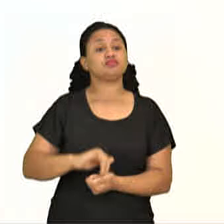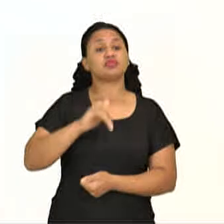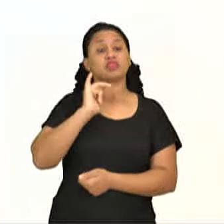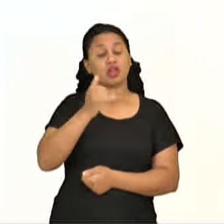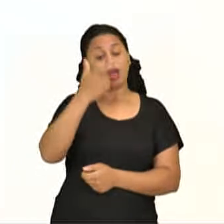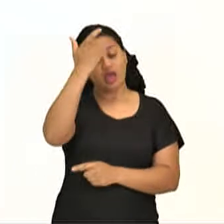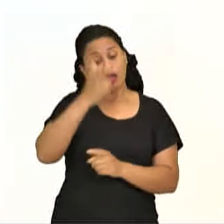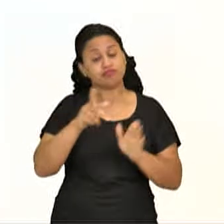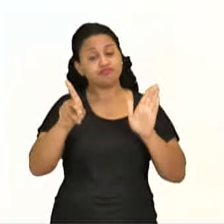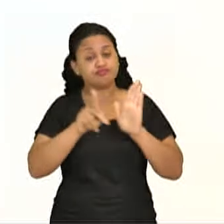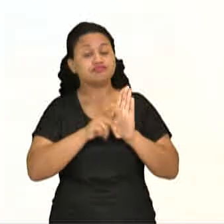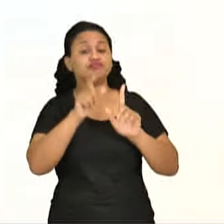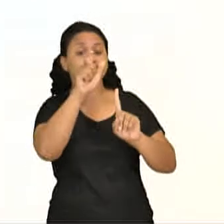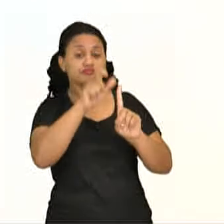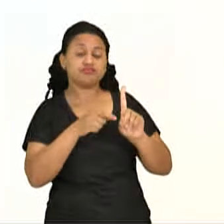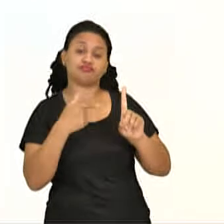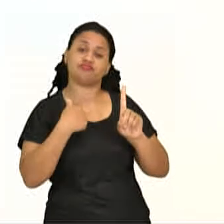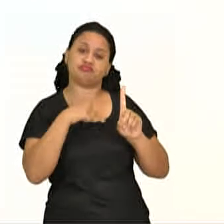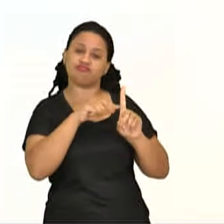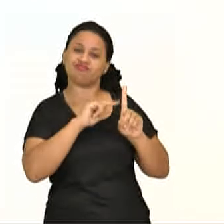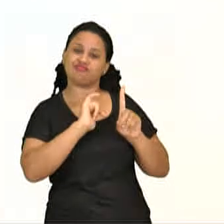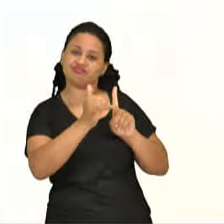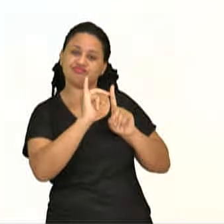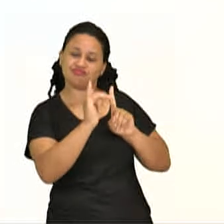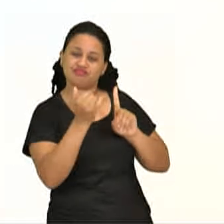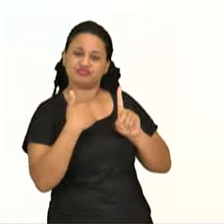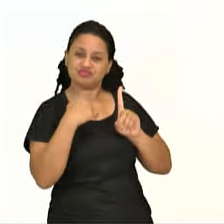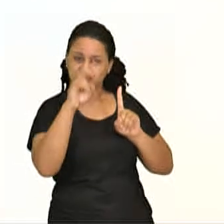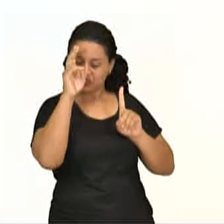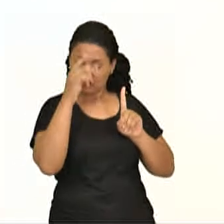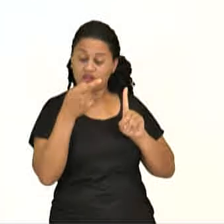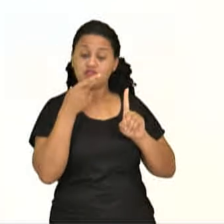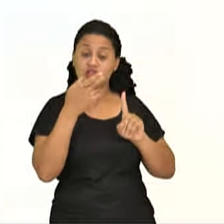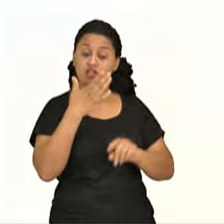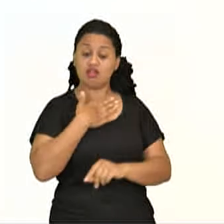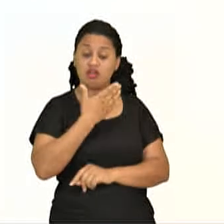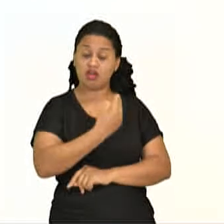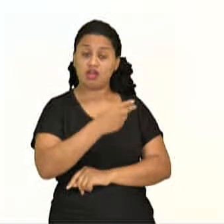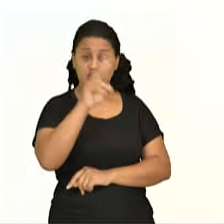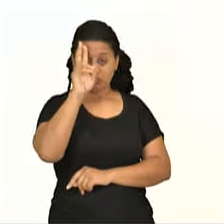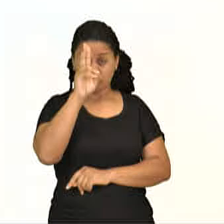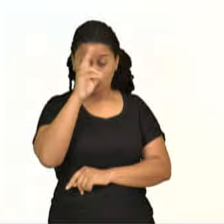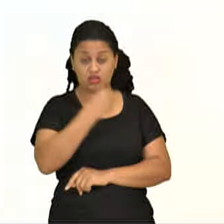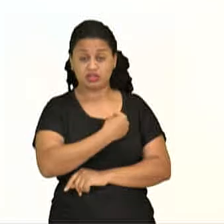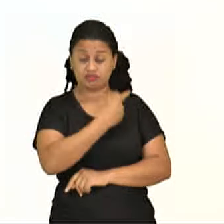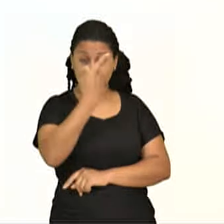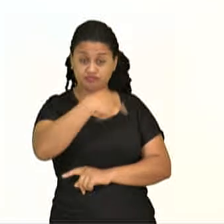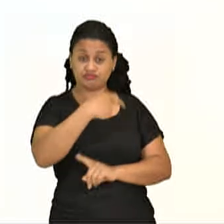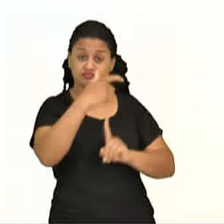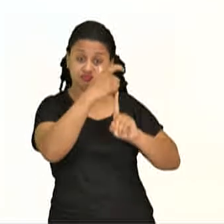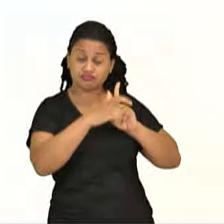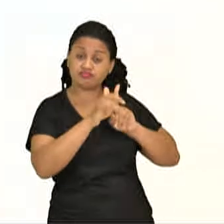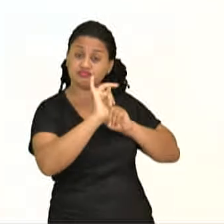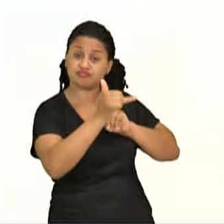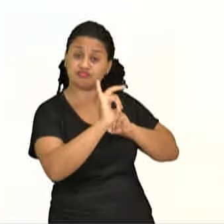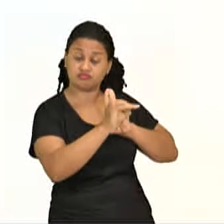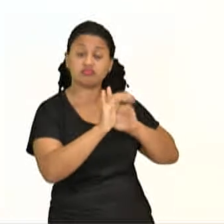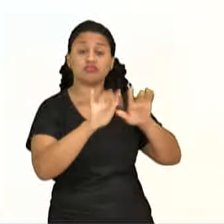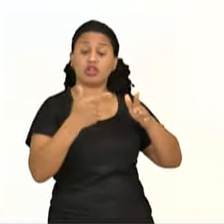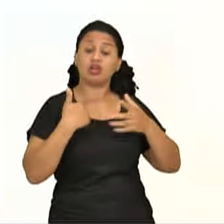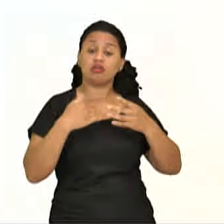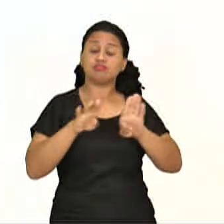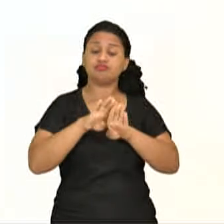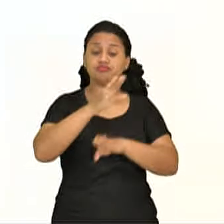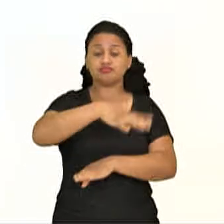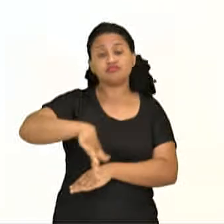é a própria personagem. Lembra que a gente falou ali no começo que ela conta a própria história de vida dela? Ou seja, ela é a protagonista.